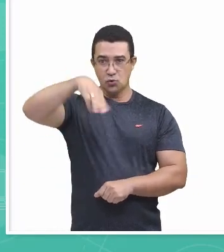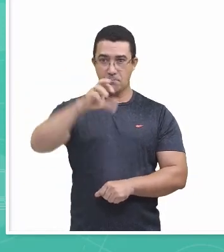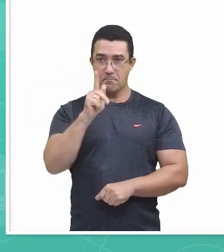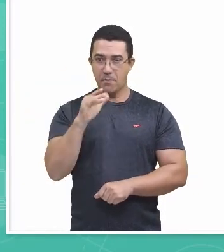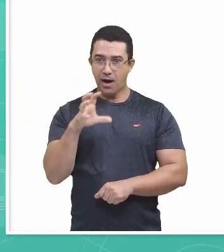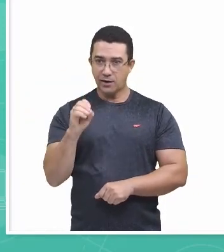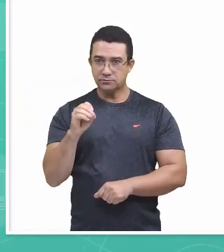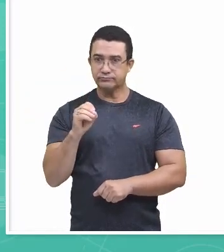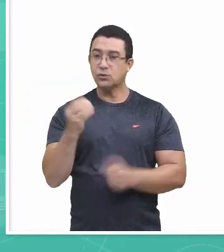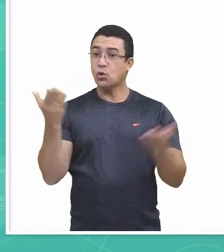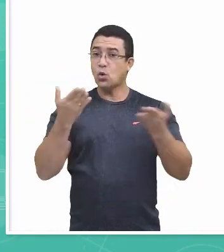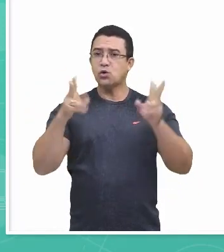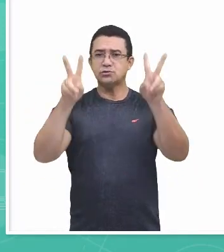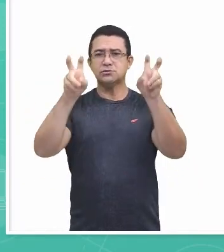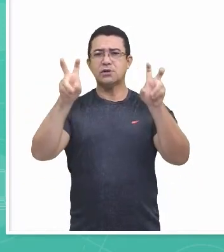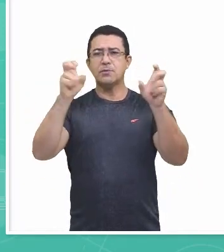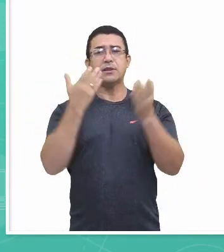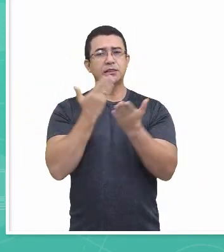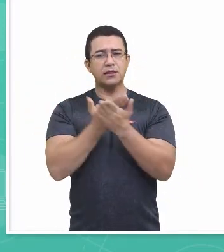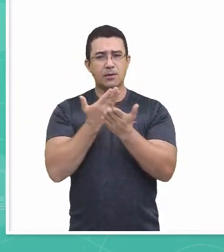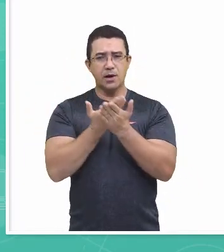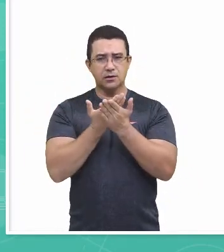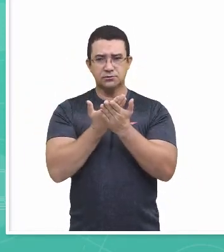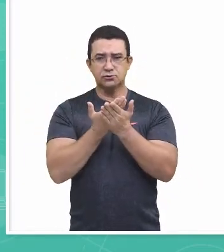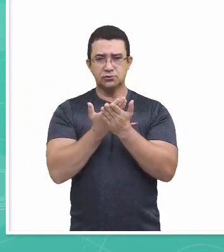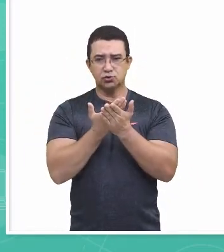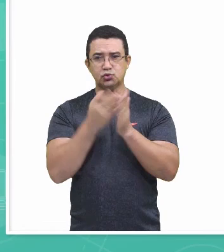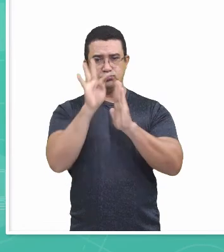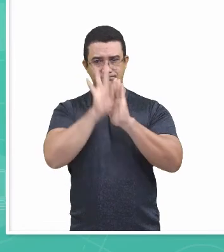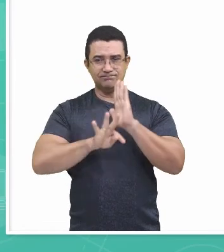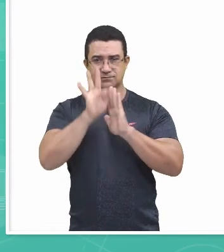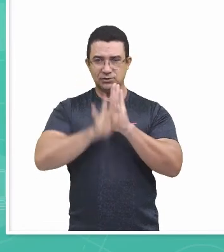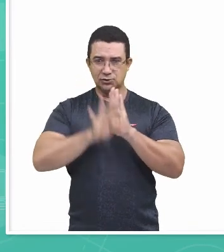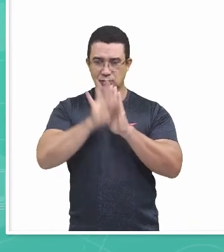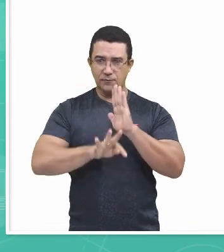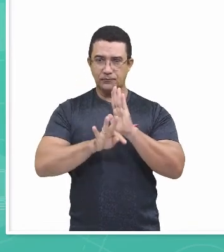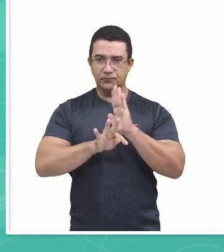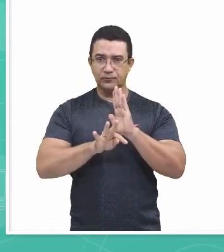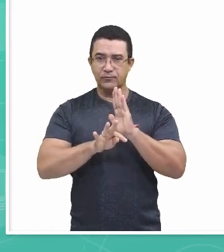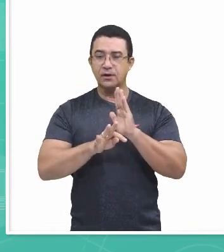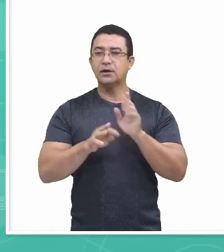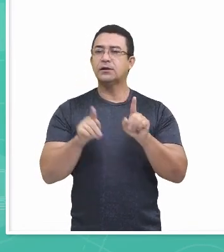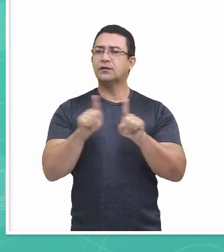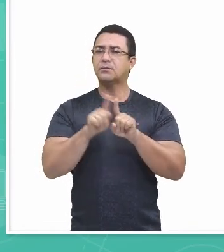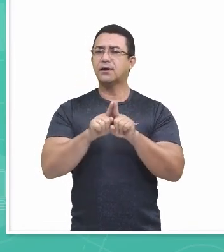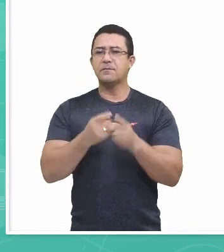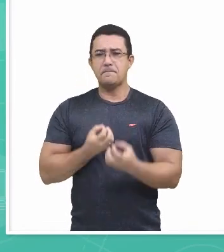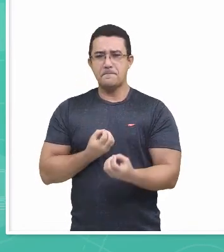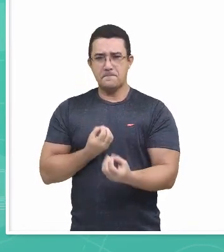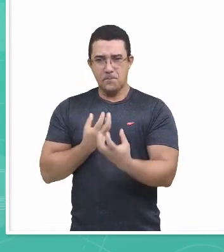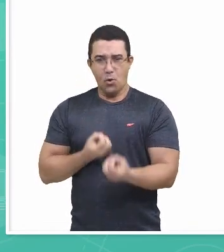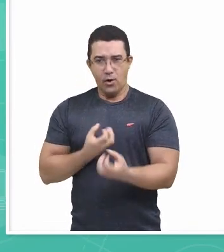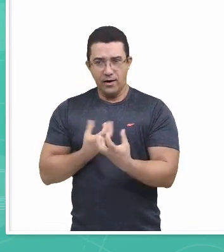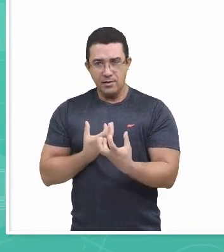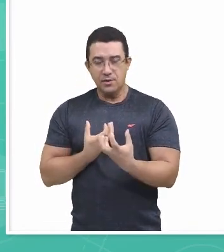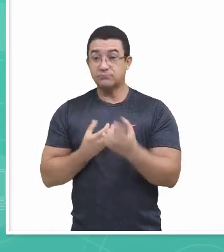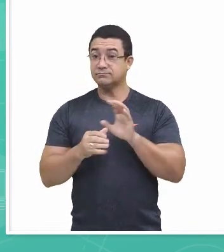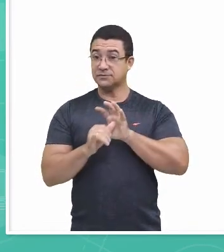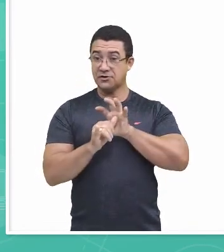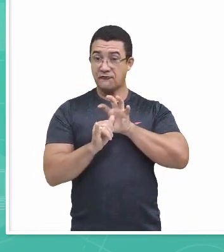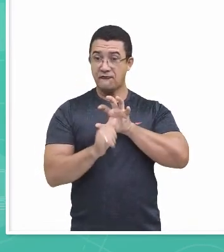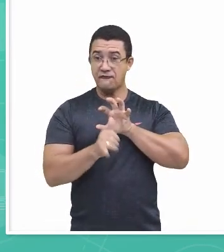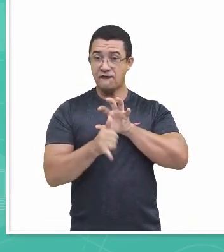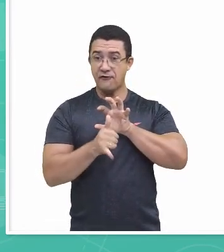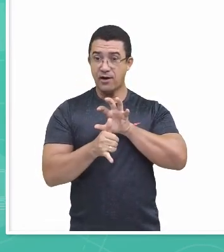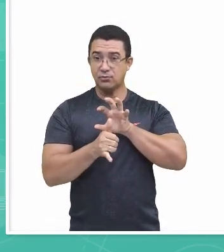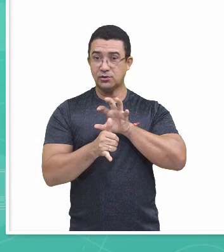hoje sobre estudos textuais. Muito bem, vamos falar sobre poema, vamos falar sobre fábula.